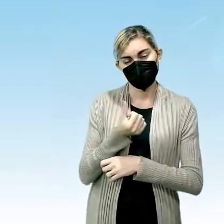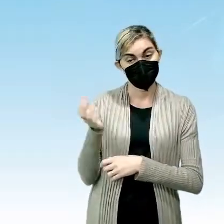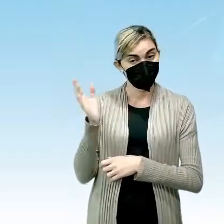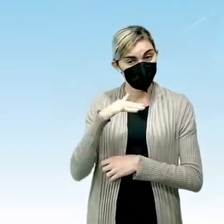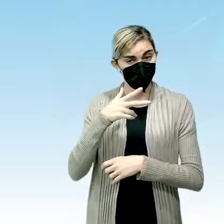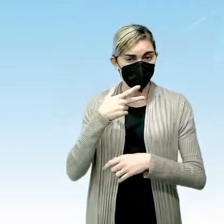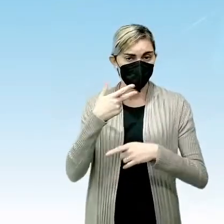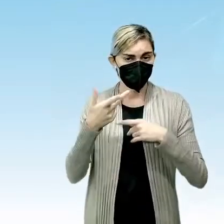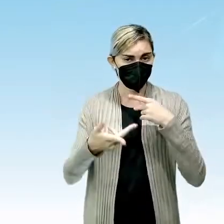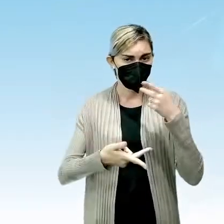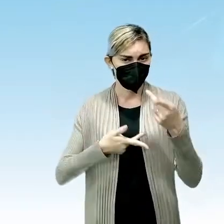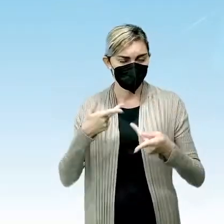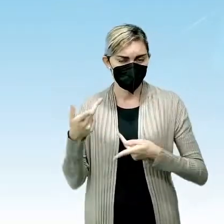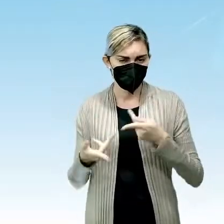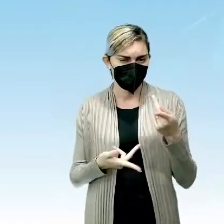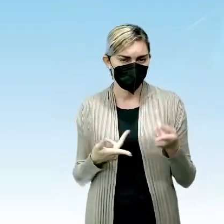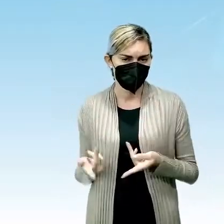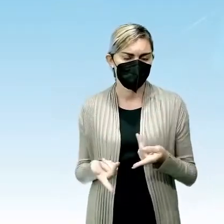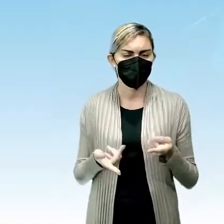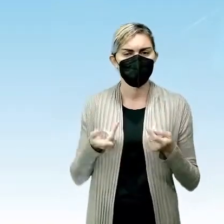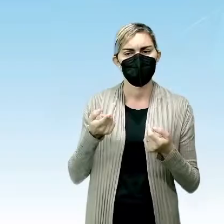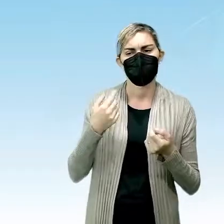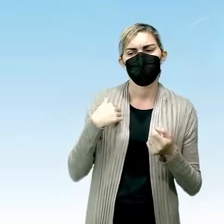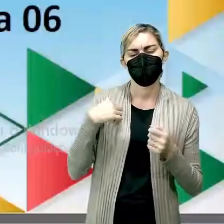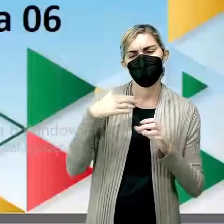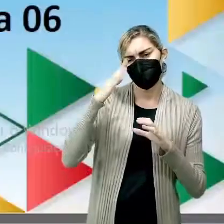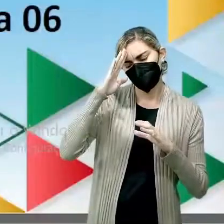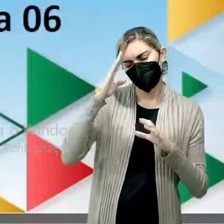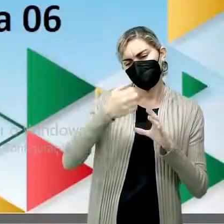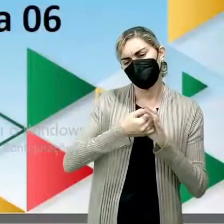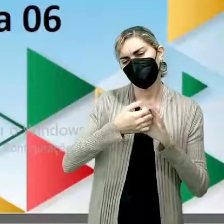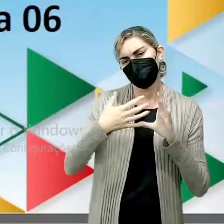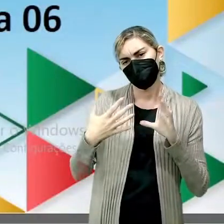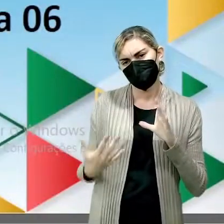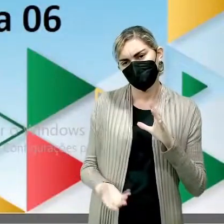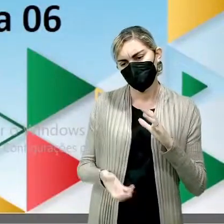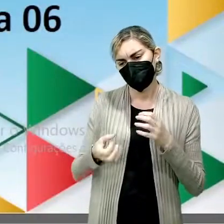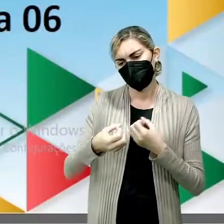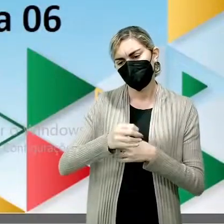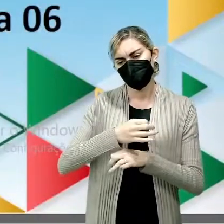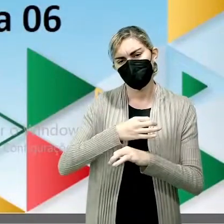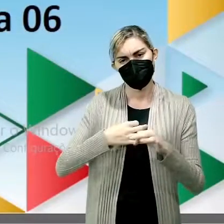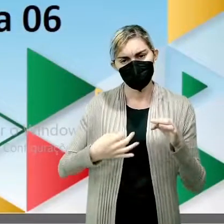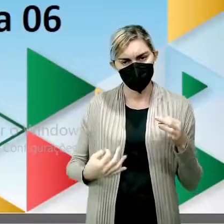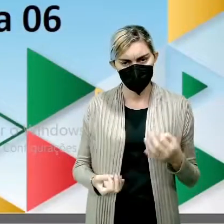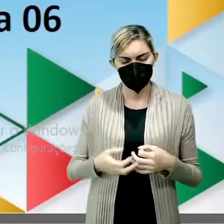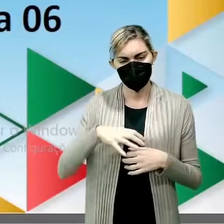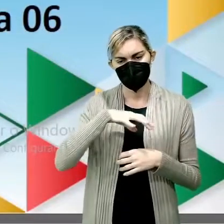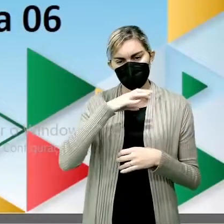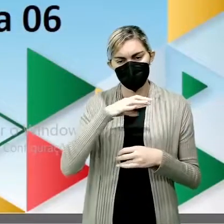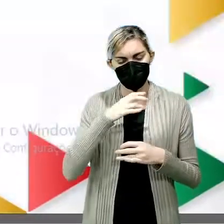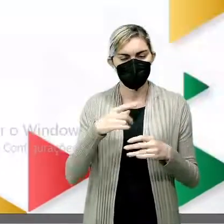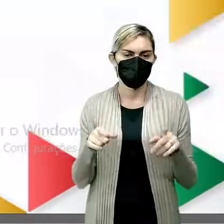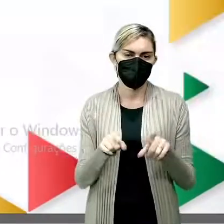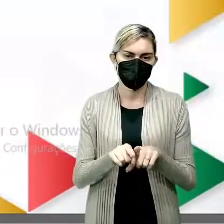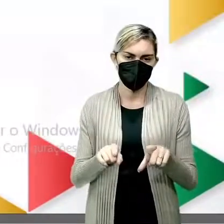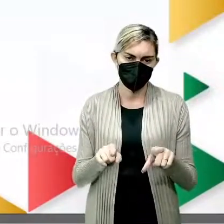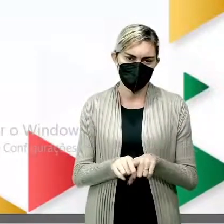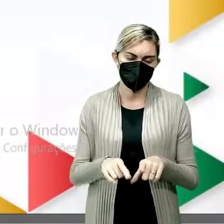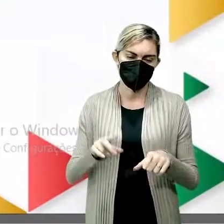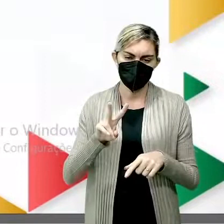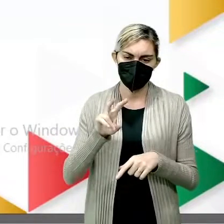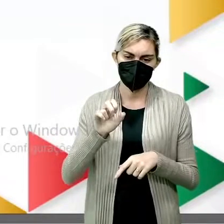falar um pouco sobre as principais características da célula animal e também da